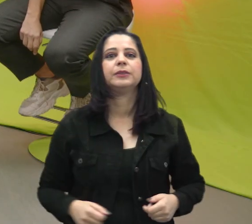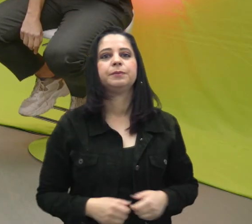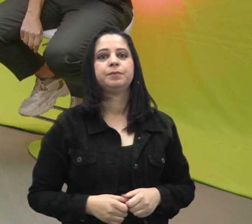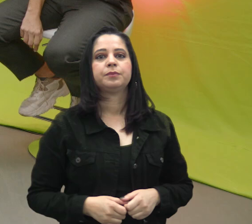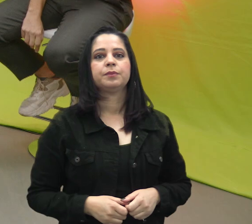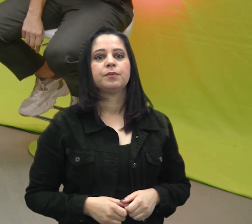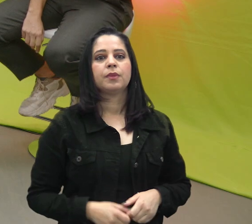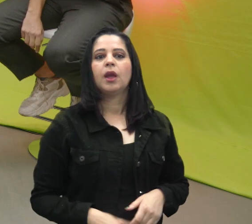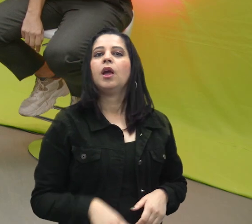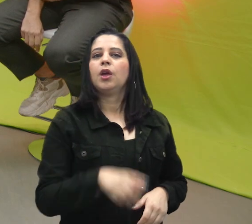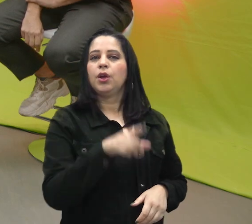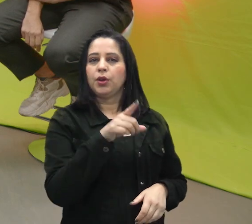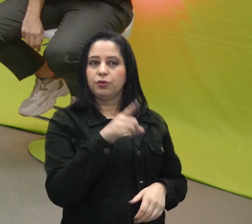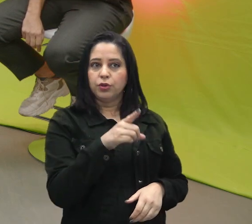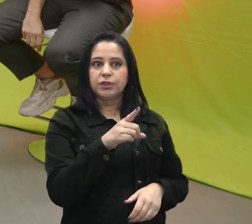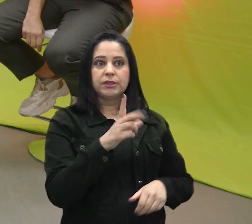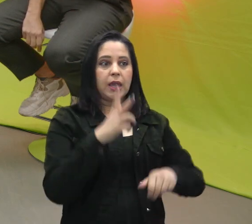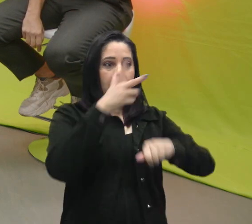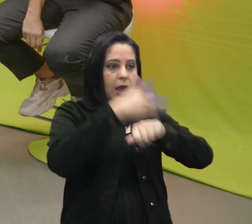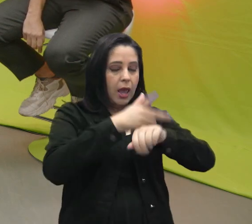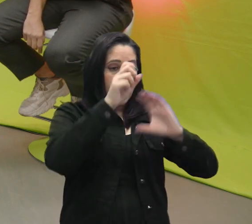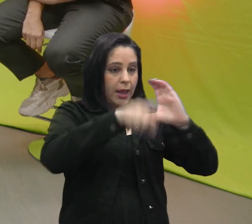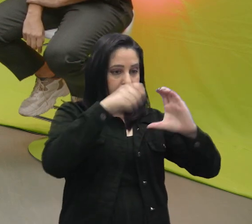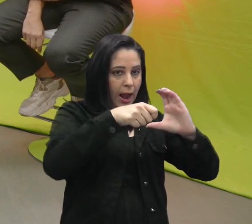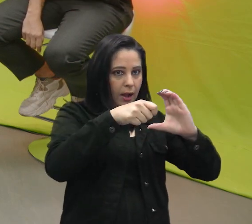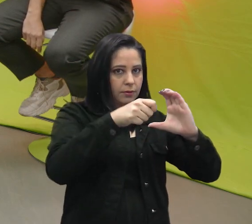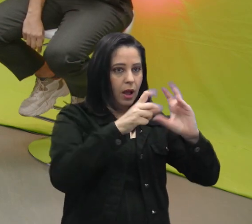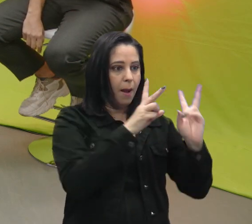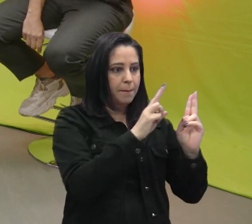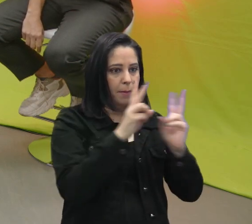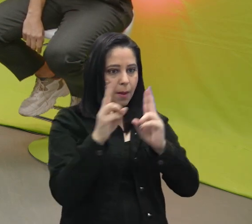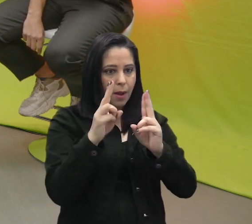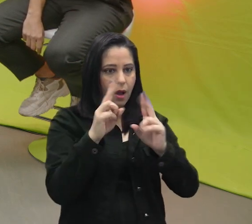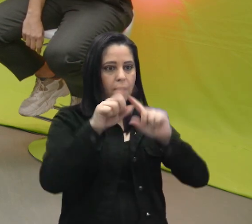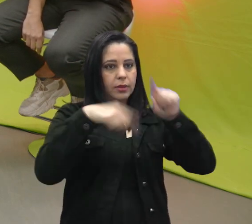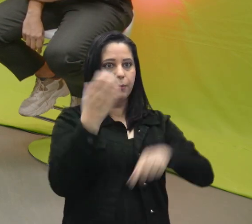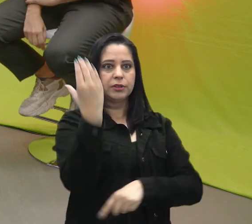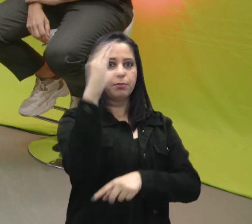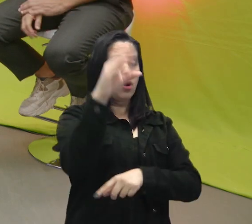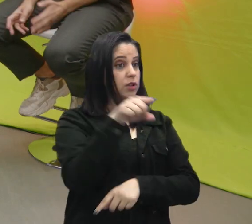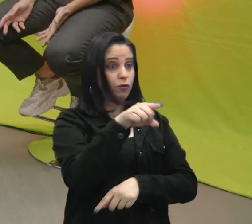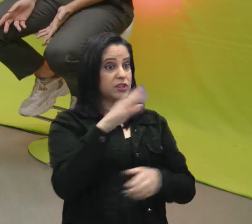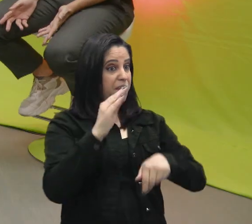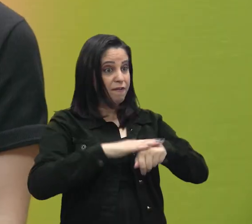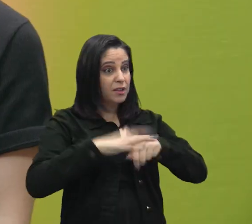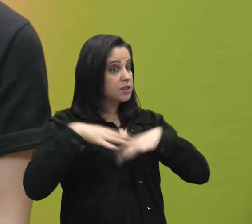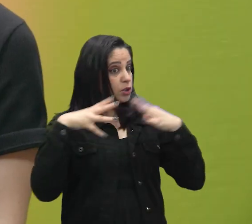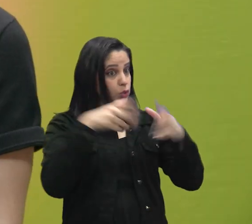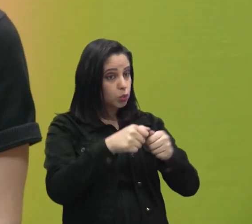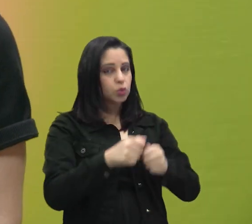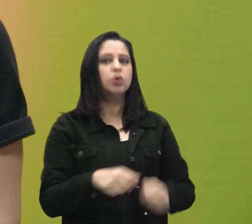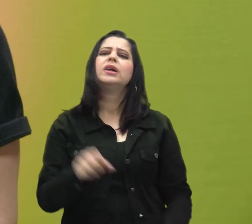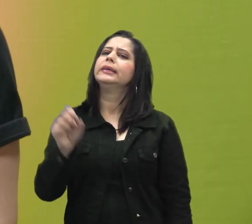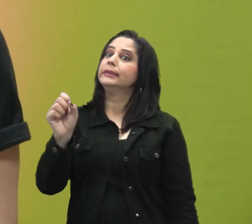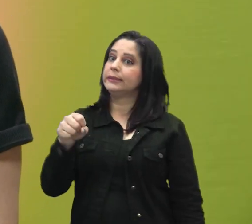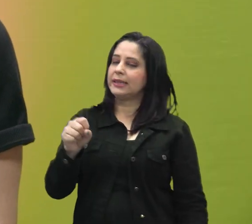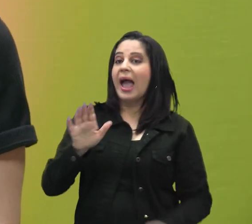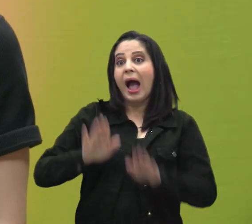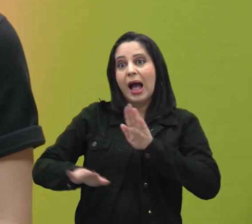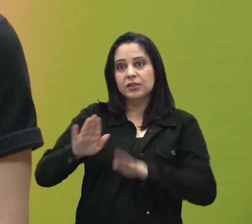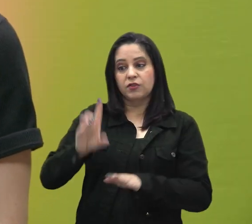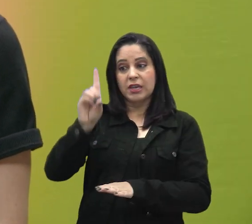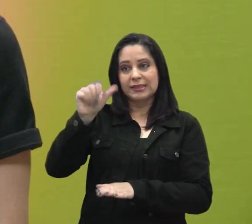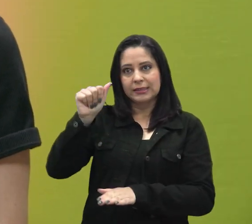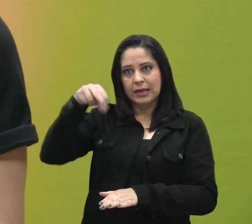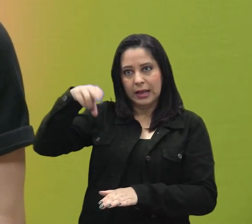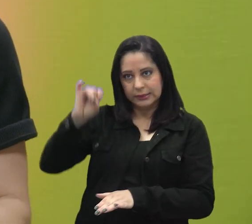todas as funções, né? Porque você grava, você edita, você que posta, tá totalmente no seu controle. Cara, eu tenho a ajuda da Dani, que me ajuda muito a gravar